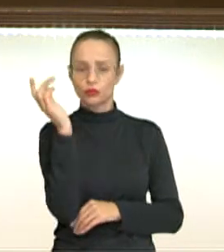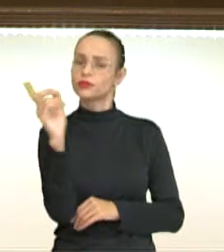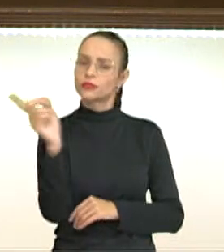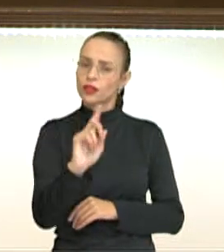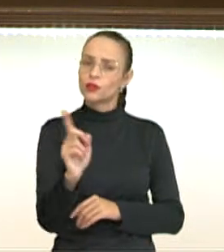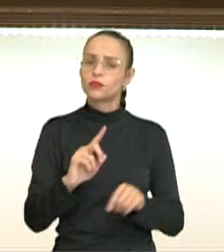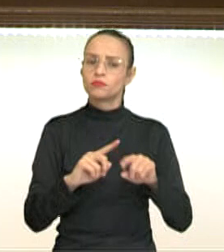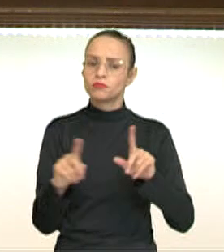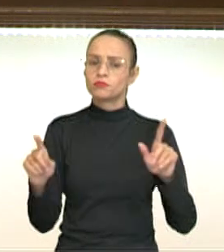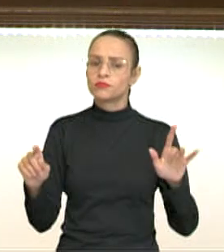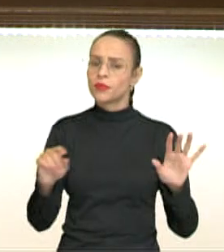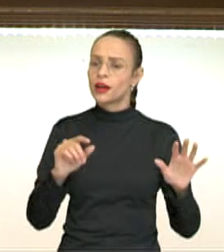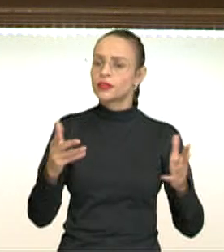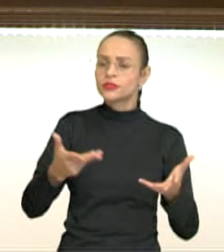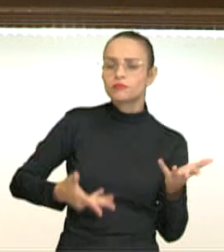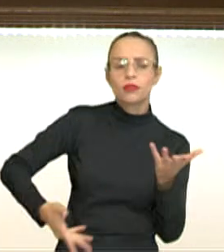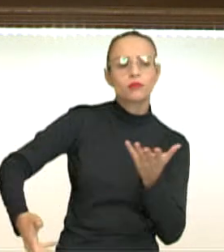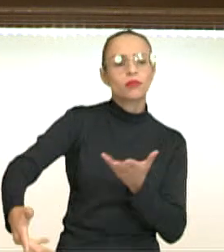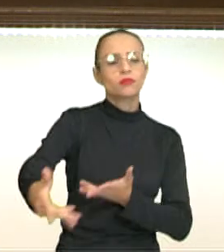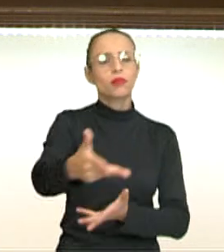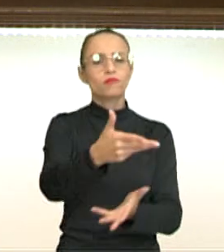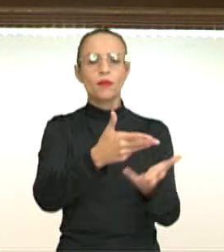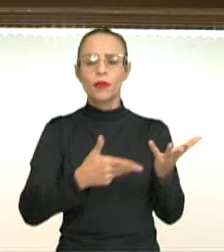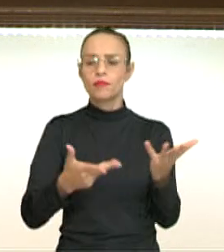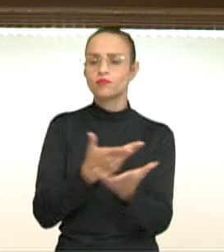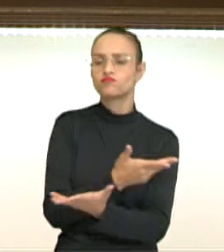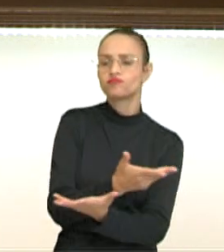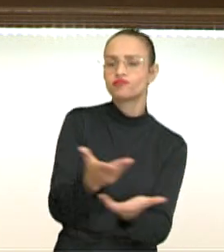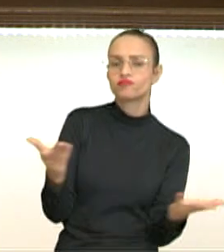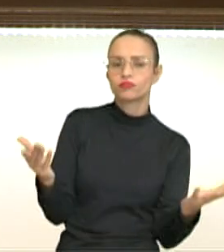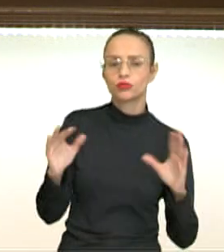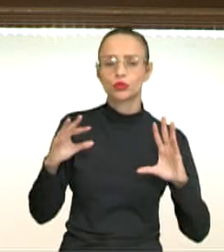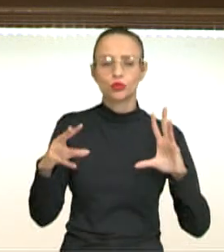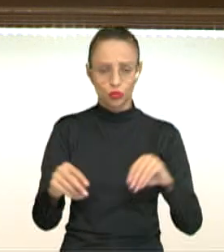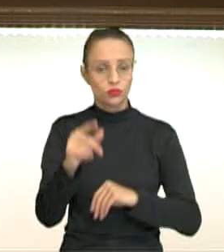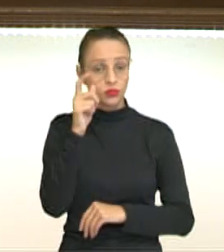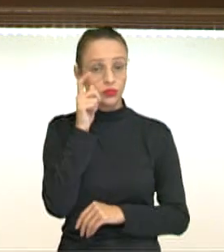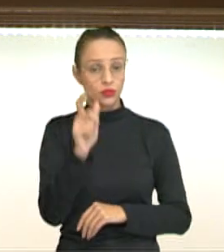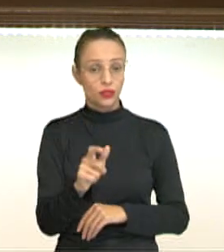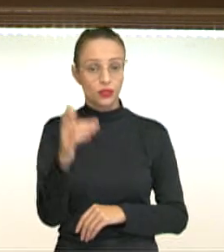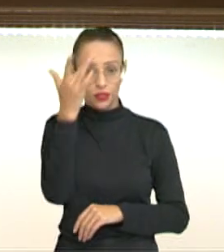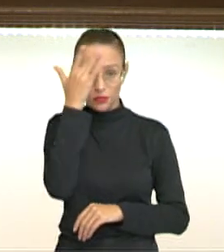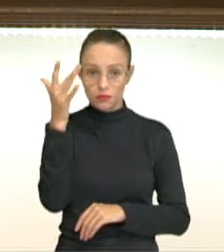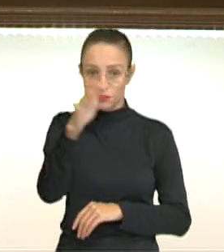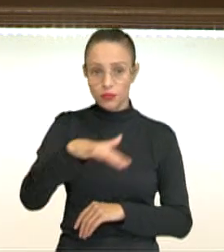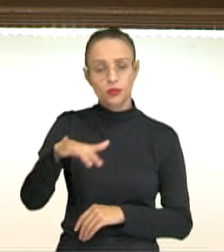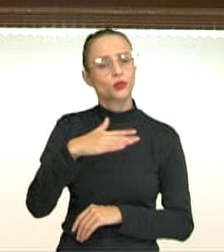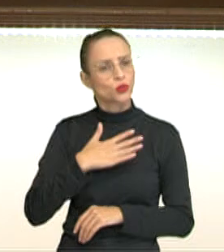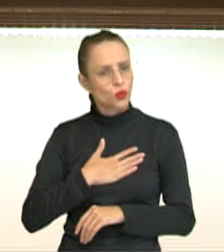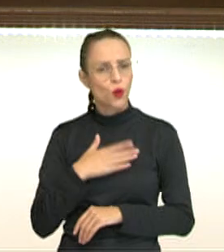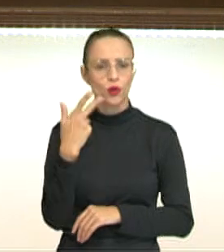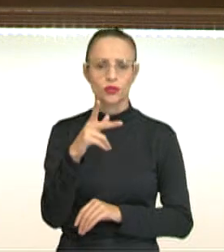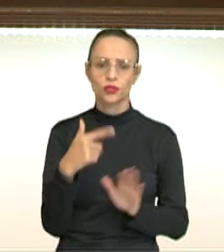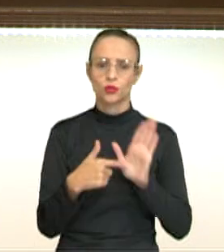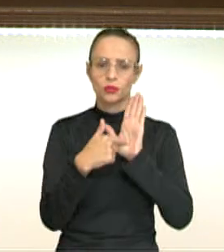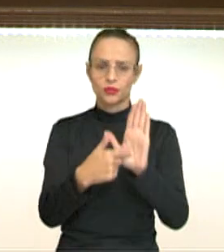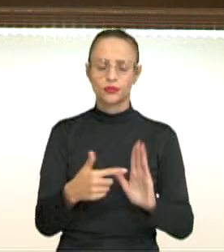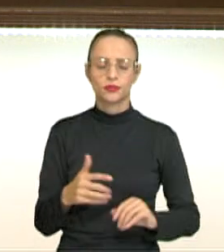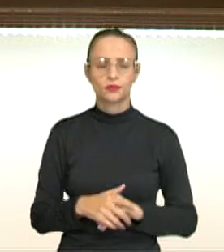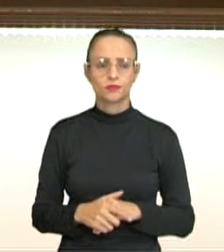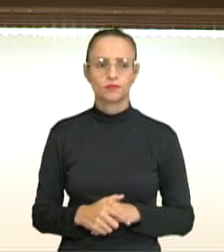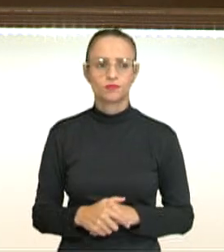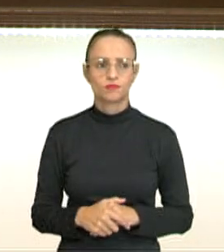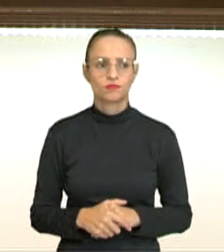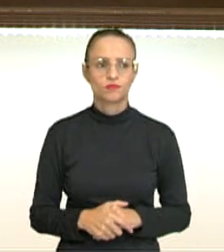vai fazer ali um diálogo com o seu público. Isso é interessante para que as pessoas se engajem ali na tua fala.